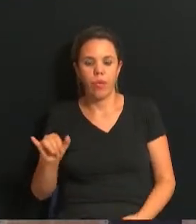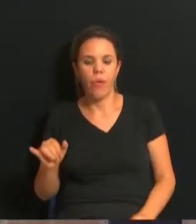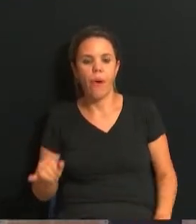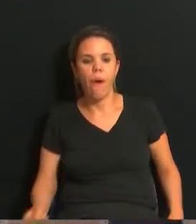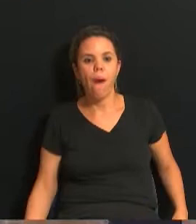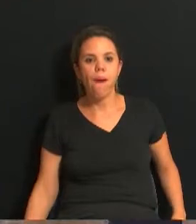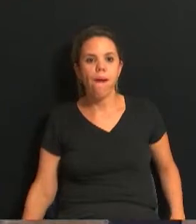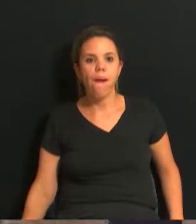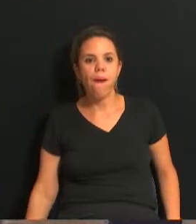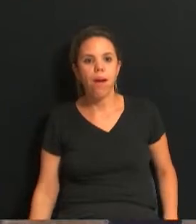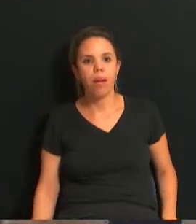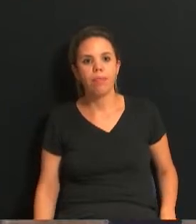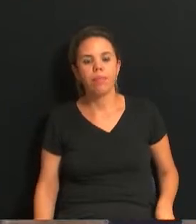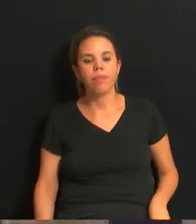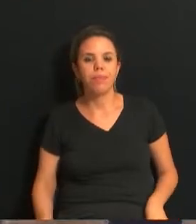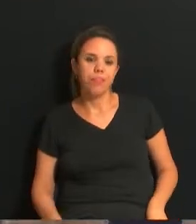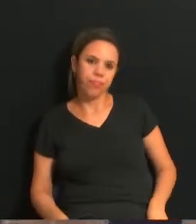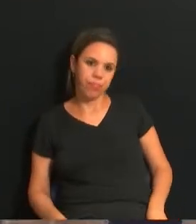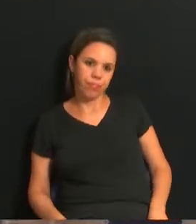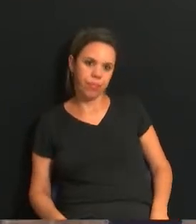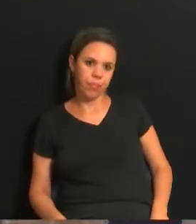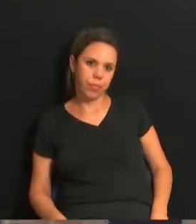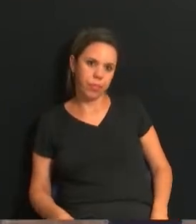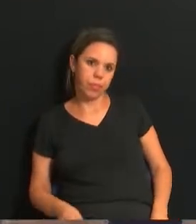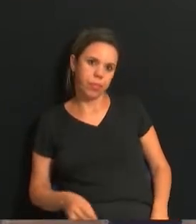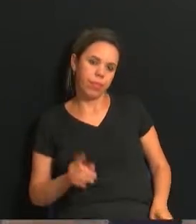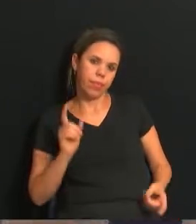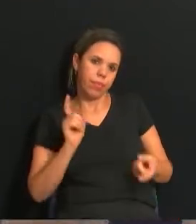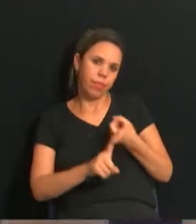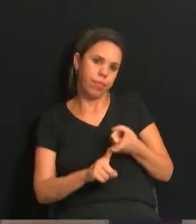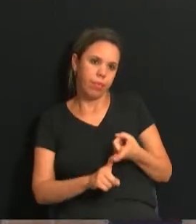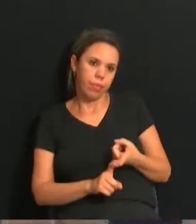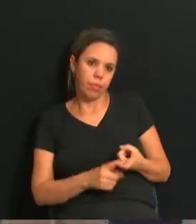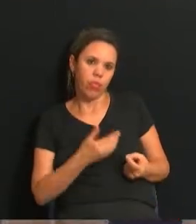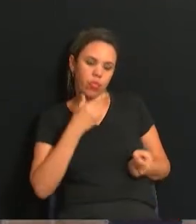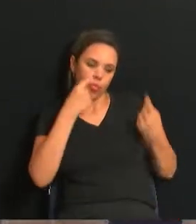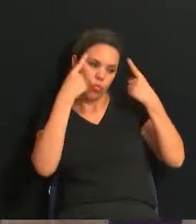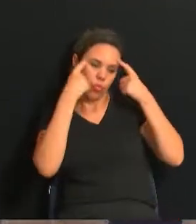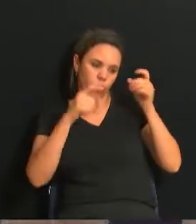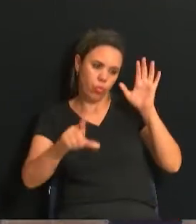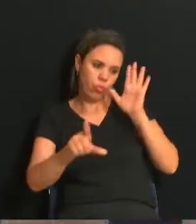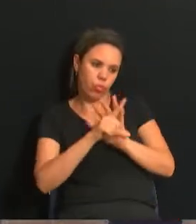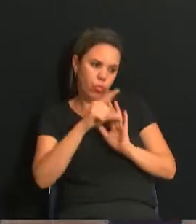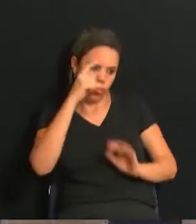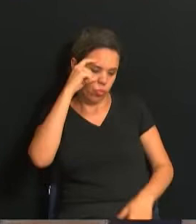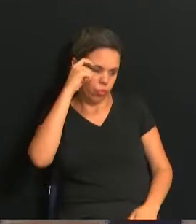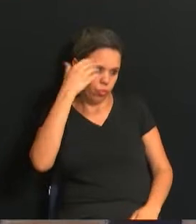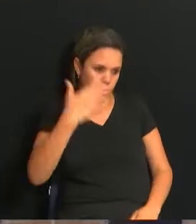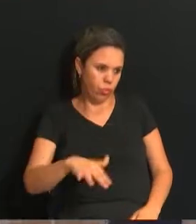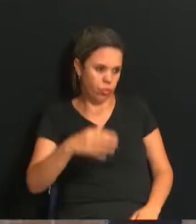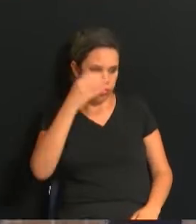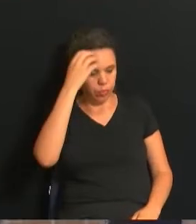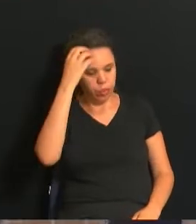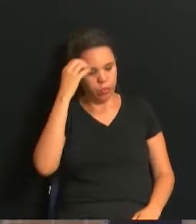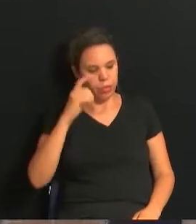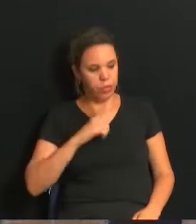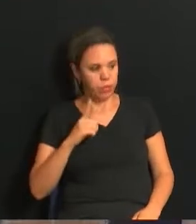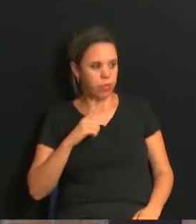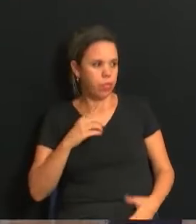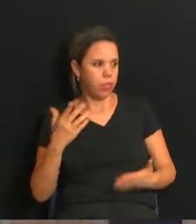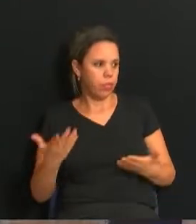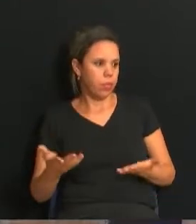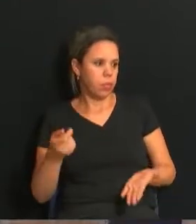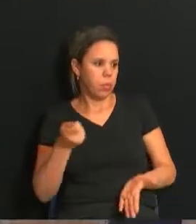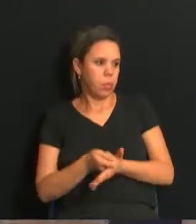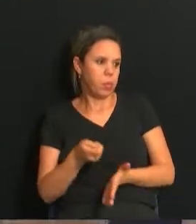da pena do agressor, né? A Lei Maria da Penha prevê isso, a Lei Maria da Penha prevê, ela